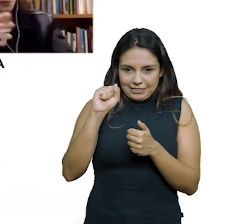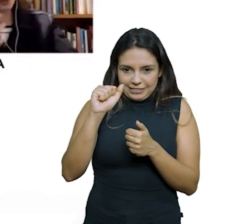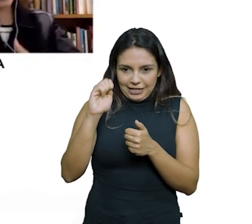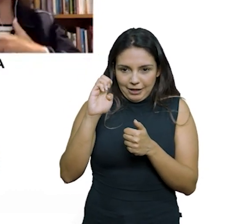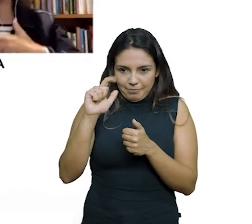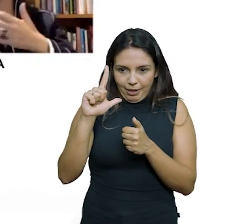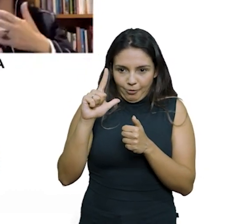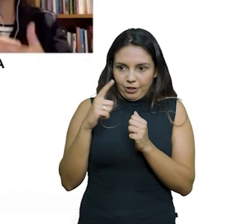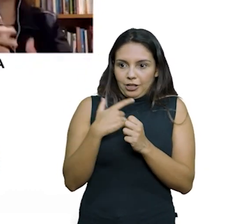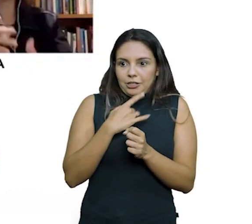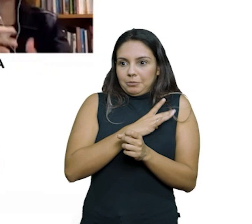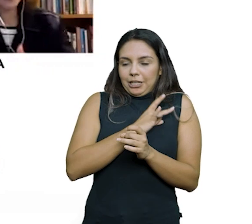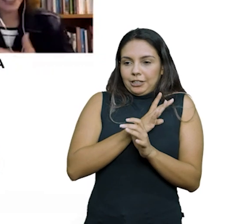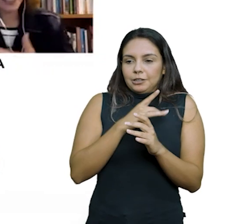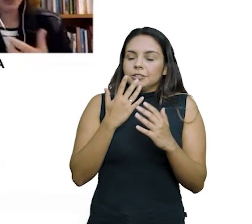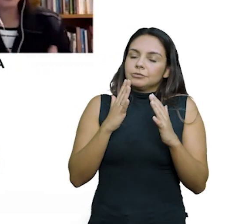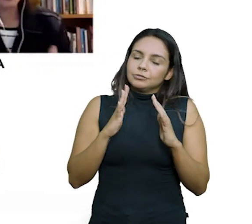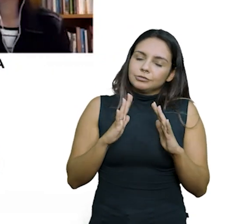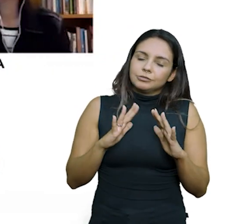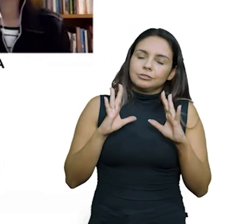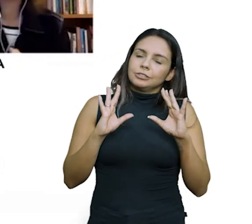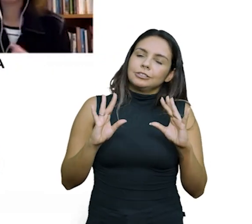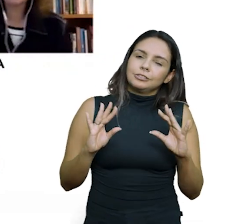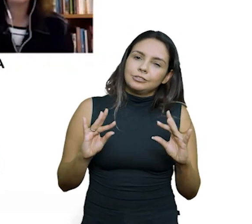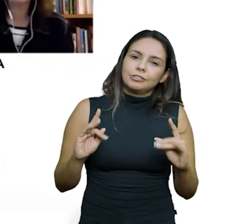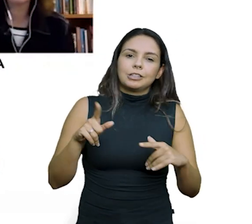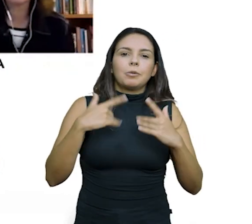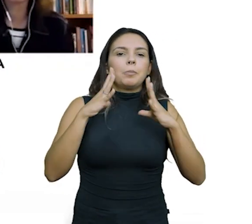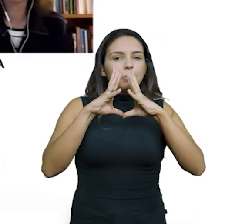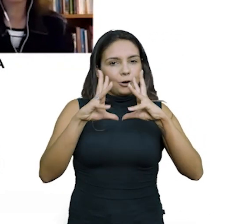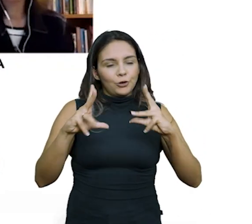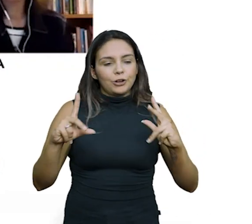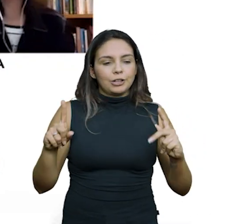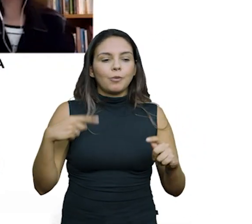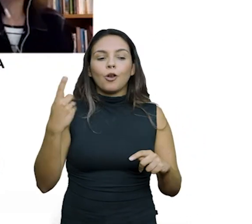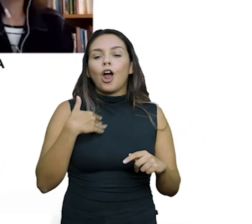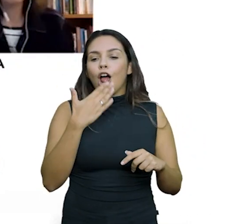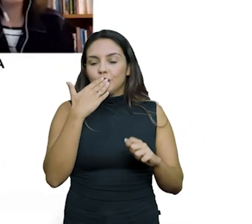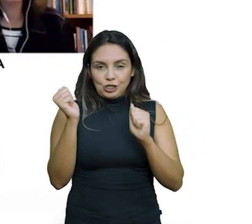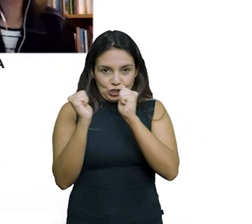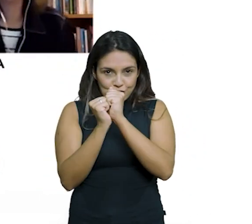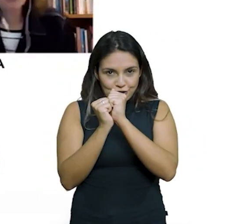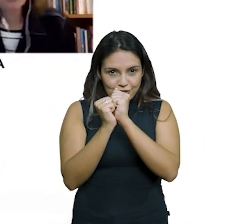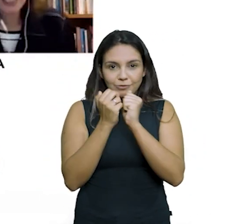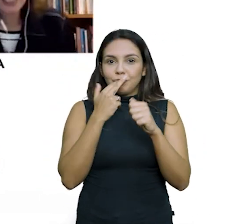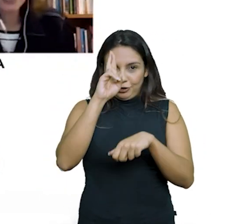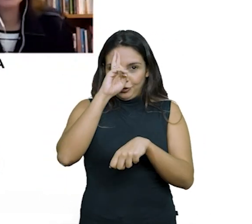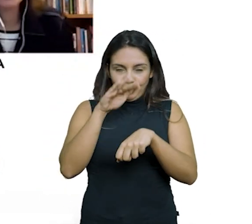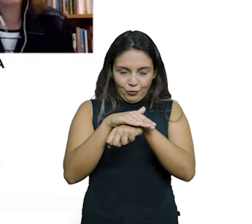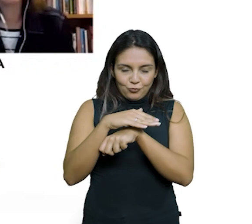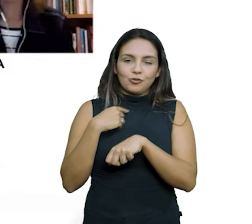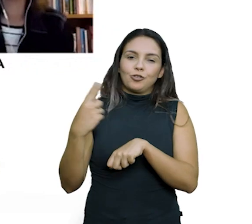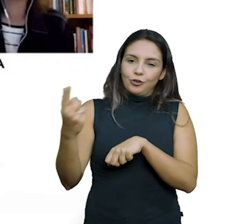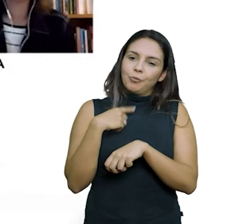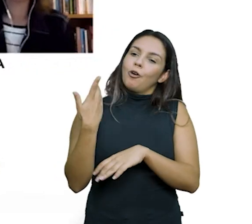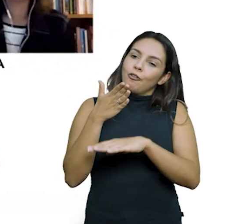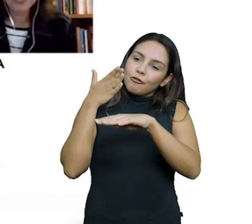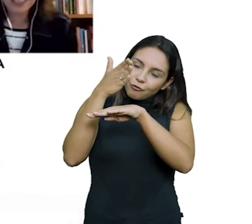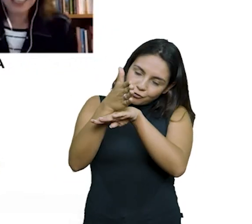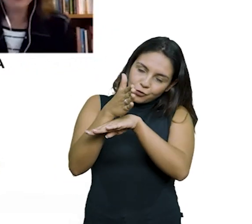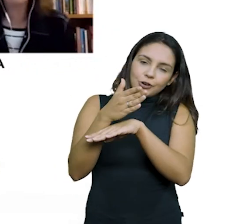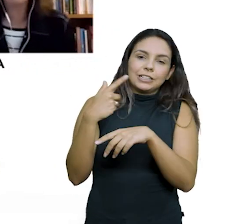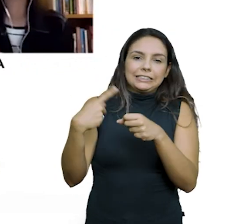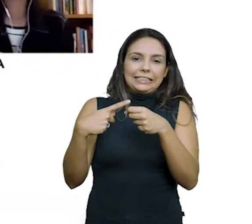tempo para eu ir perdendo o medo e depois foi fantástico. E acabou que depois jantei com ela 2 vezes, voltei à